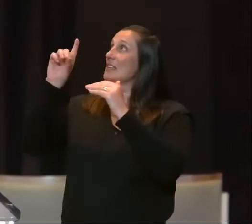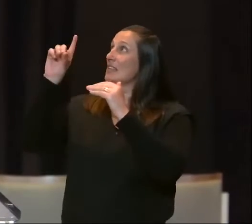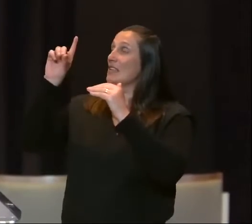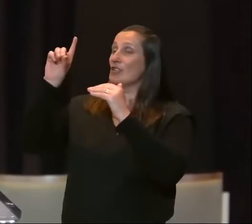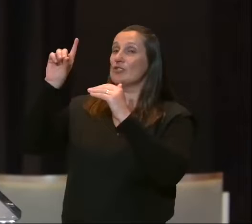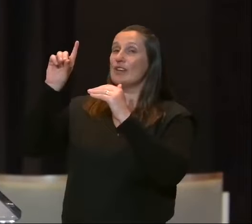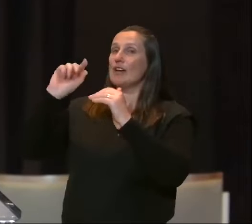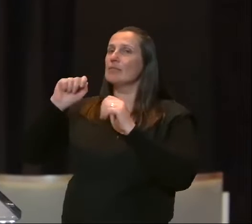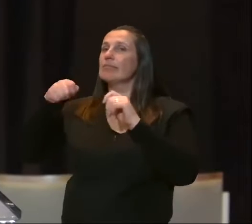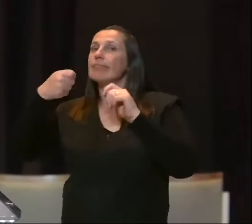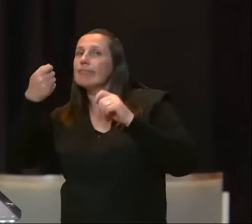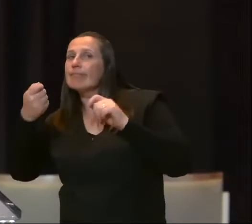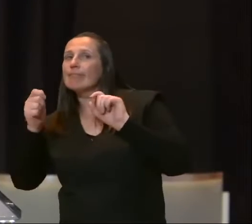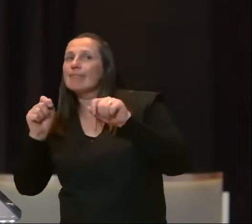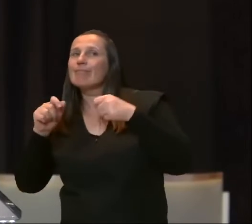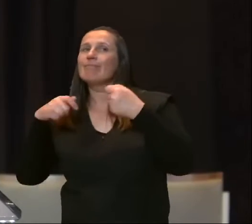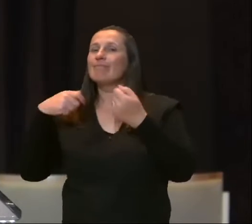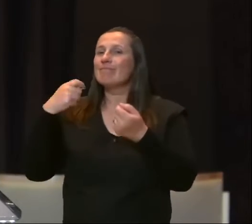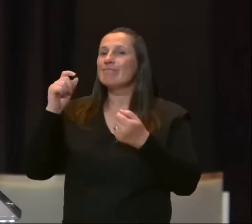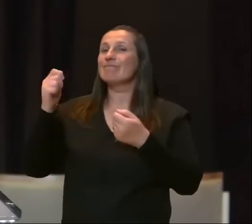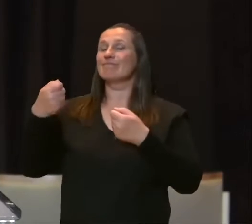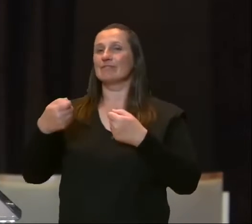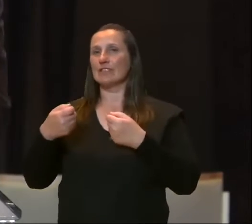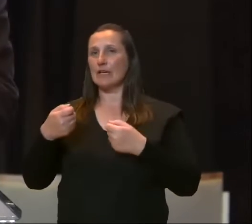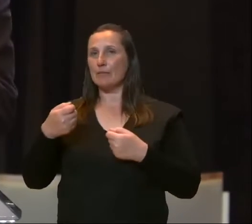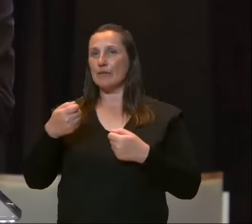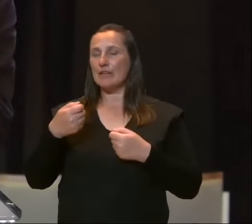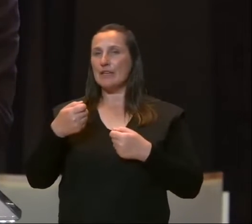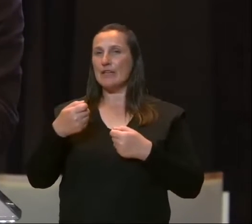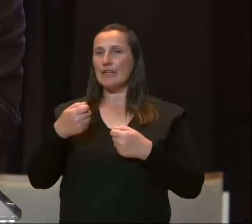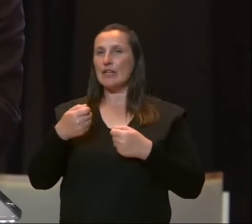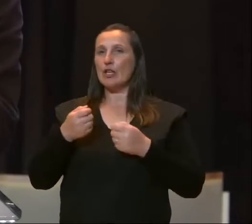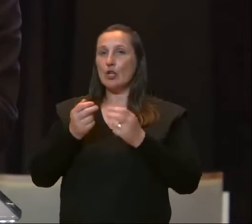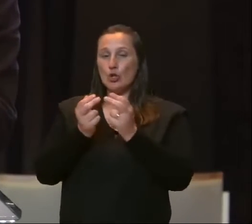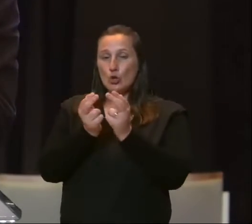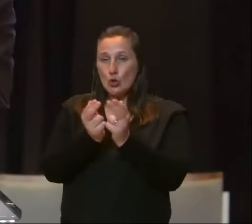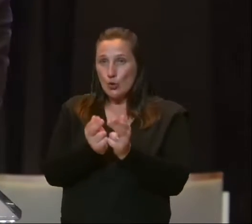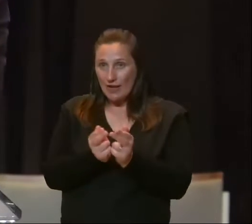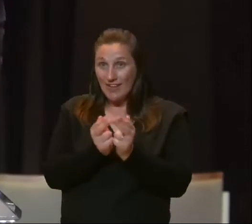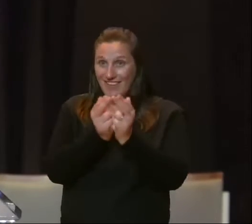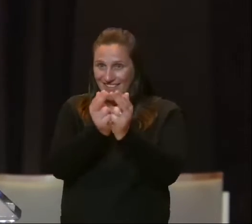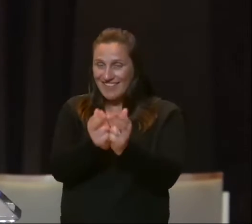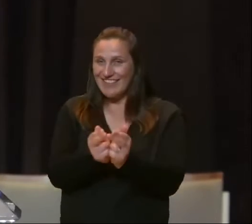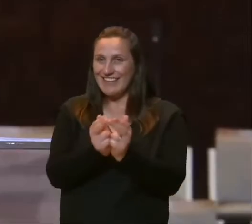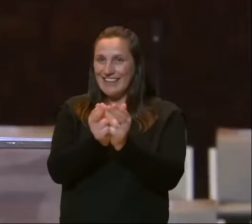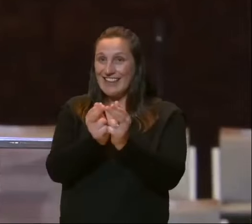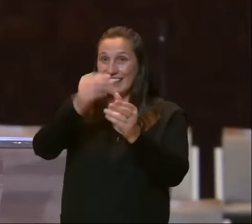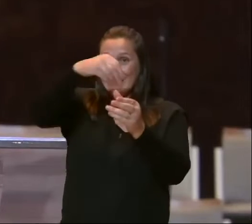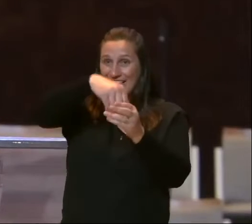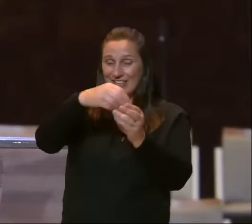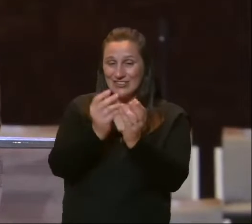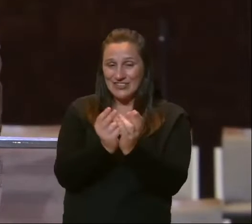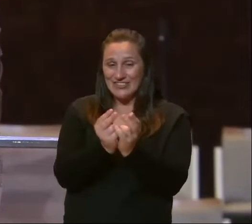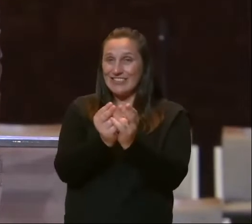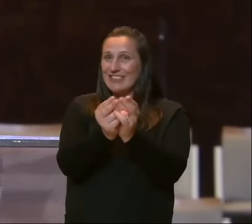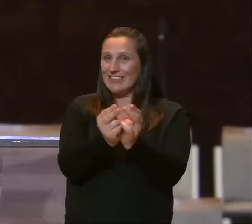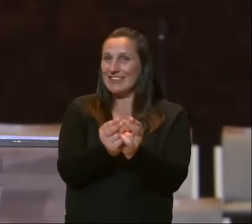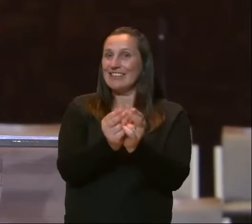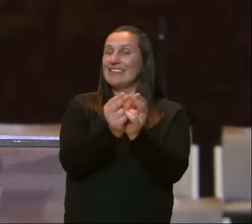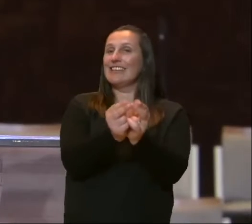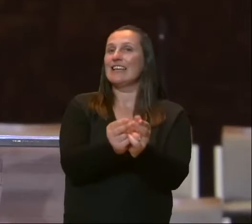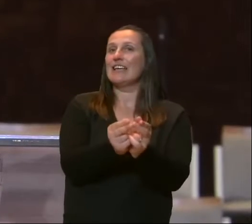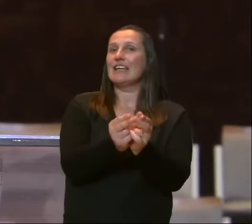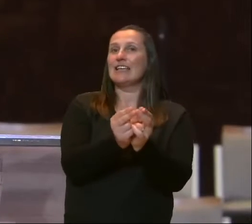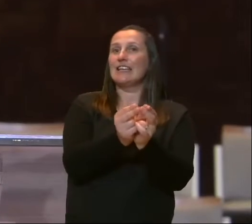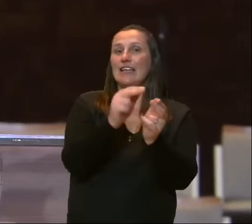sinais de Deus. Quando Noé está esperando dentro da arca, ele queria agora sair, e não sabia qual era o